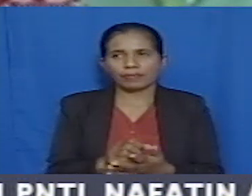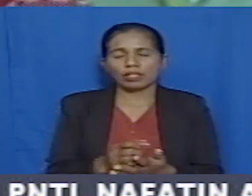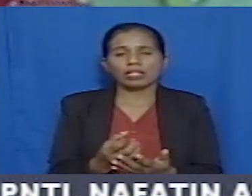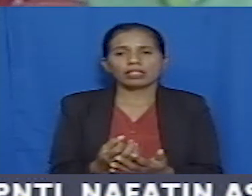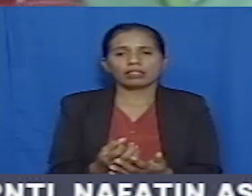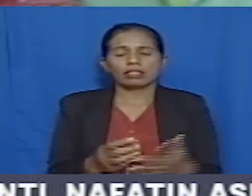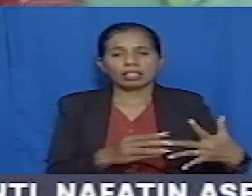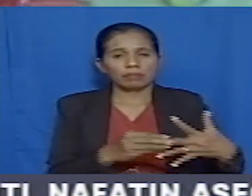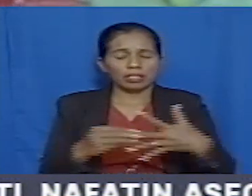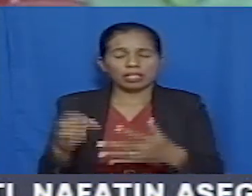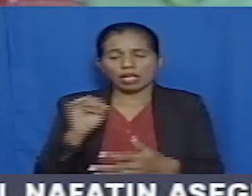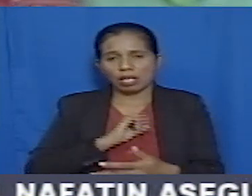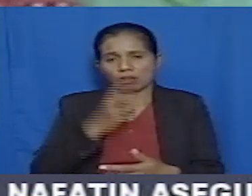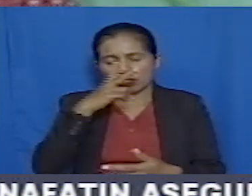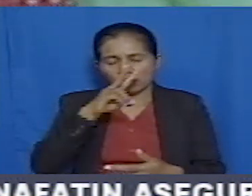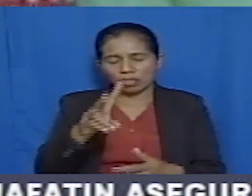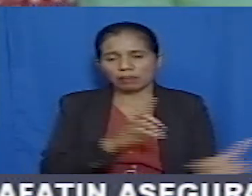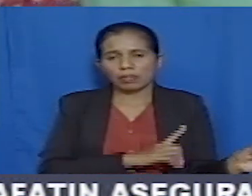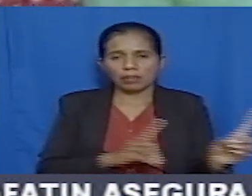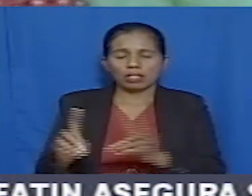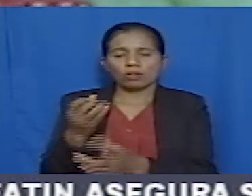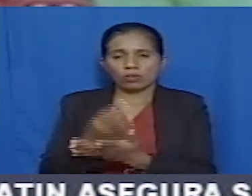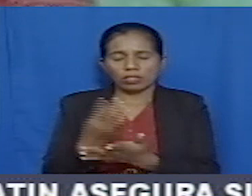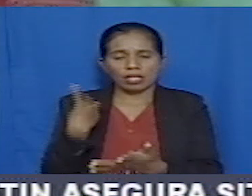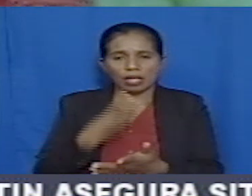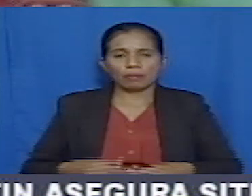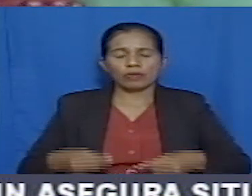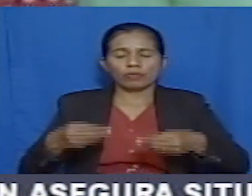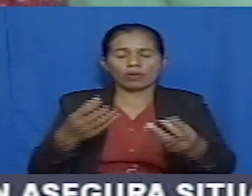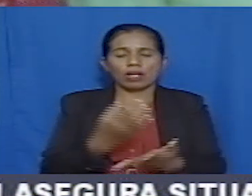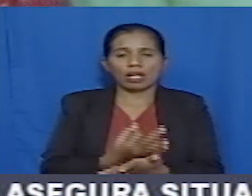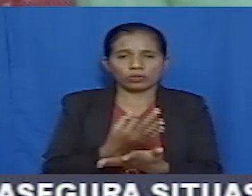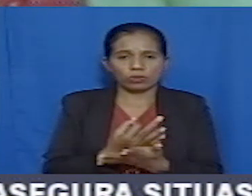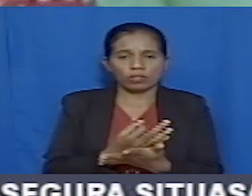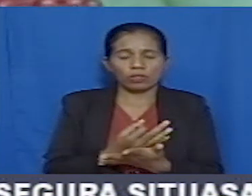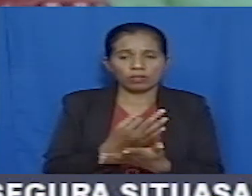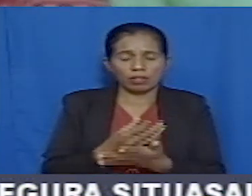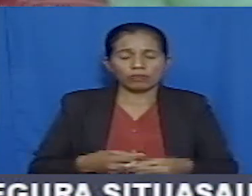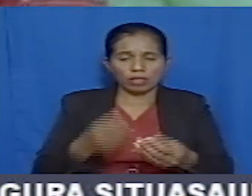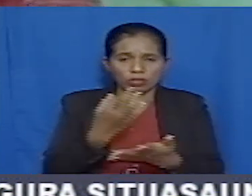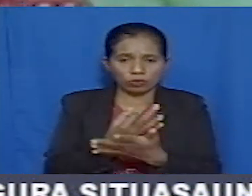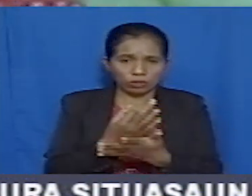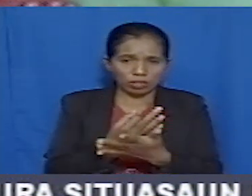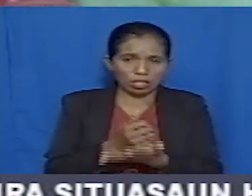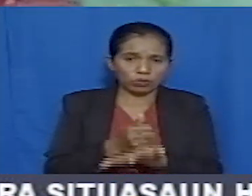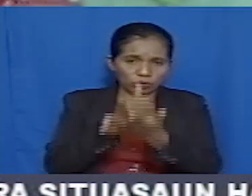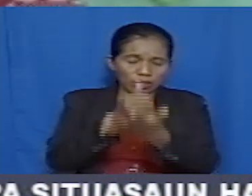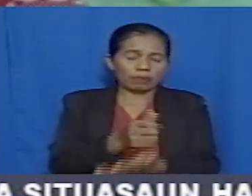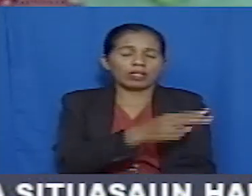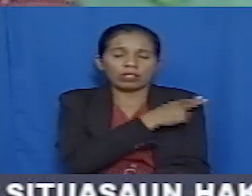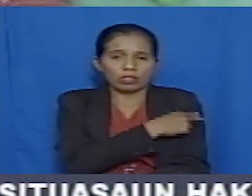atorrarei implementação fundos nebe a mim. Foi apoio para a clínica da NE, para o orçamento